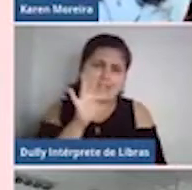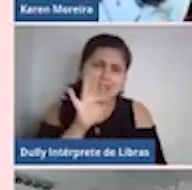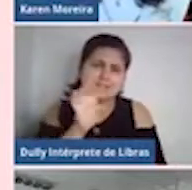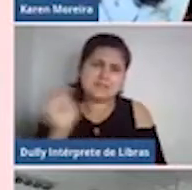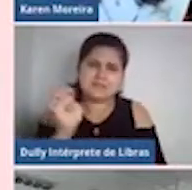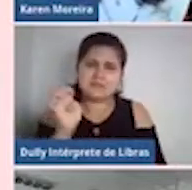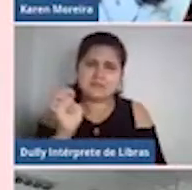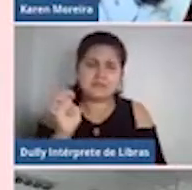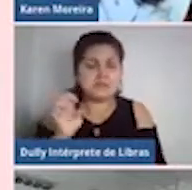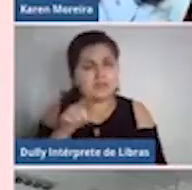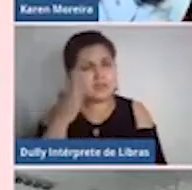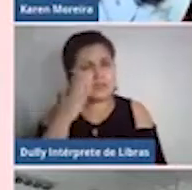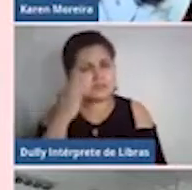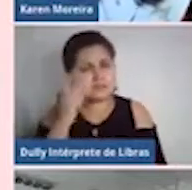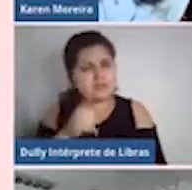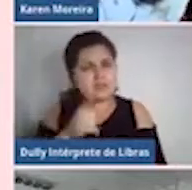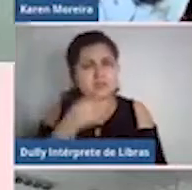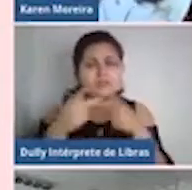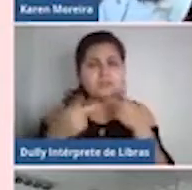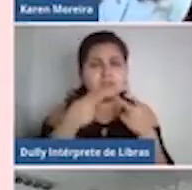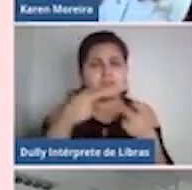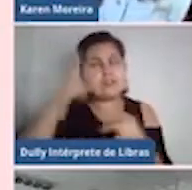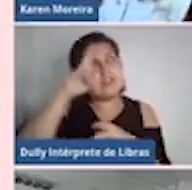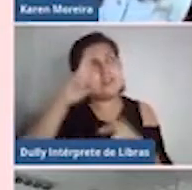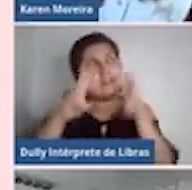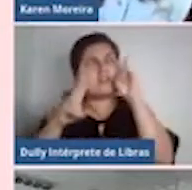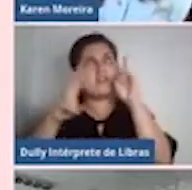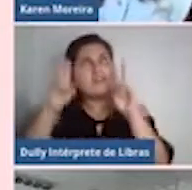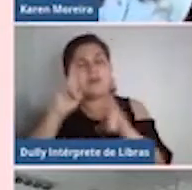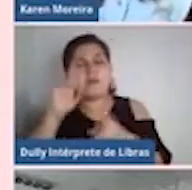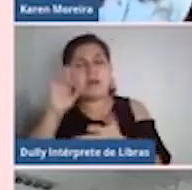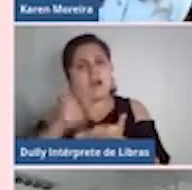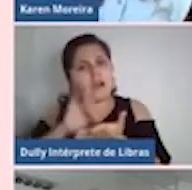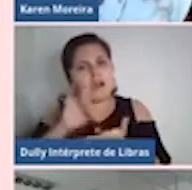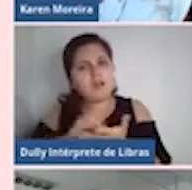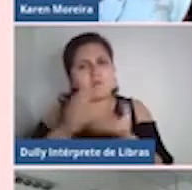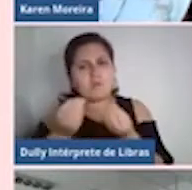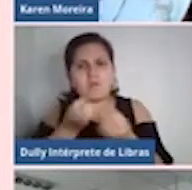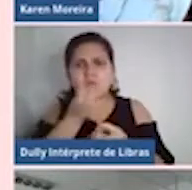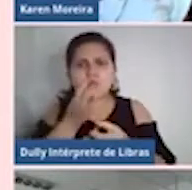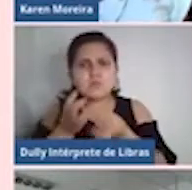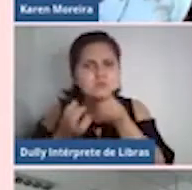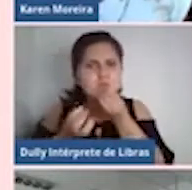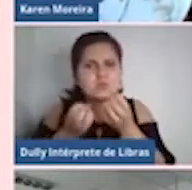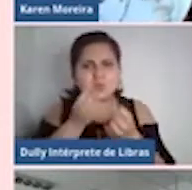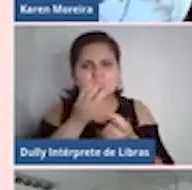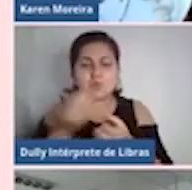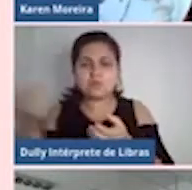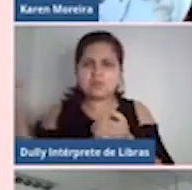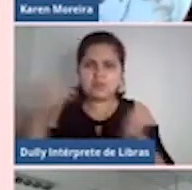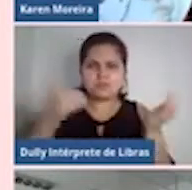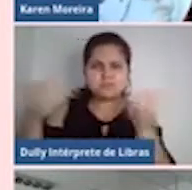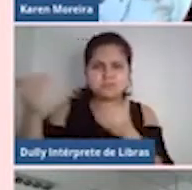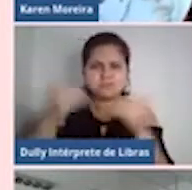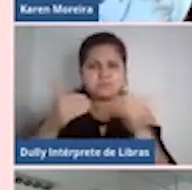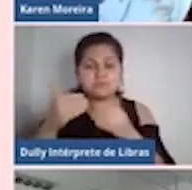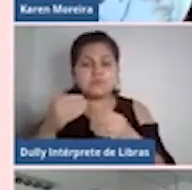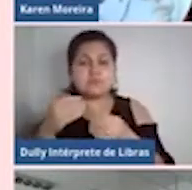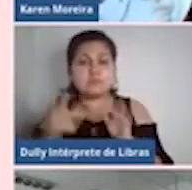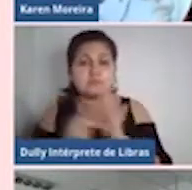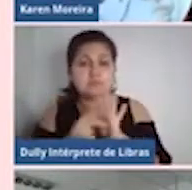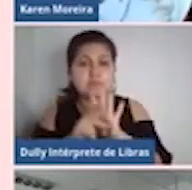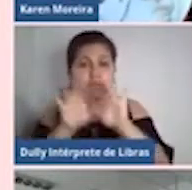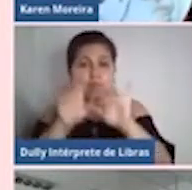bonito. E tu sabe que tu estavas falando e eu lembrando, assim, que realmente vários comentários que estão vindo aqui, tanto